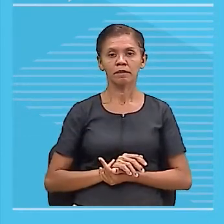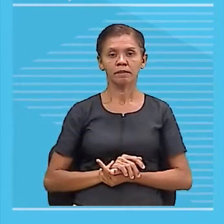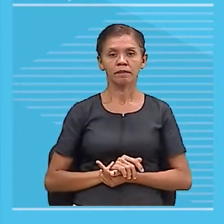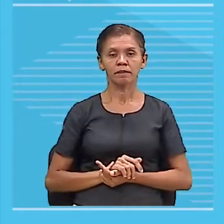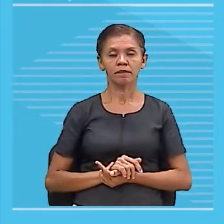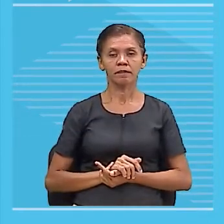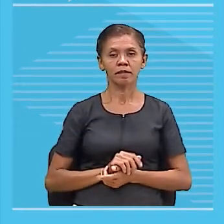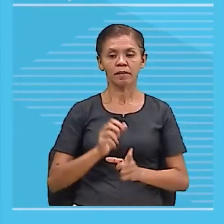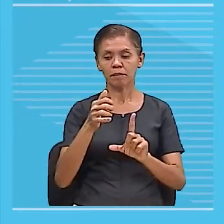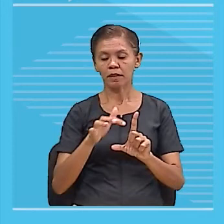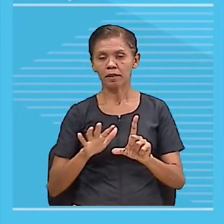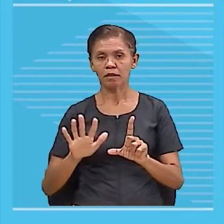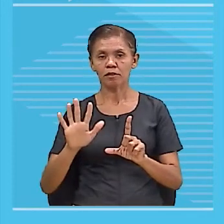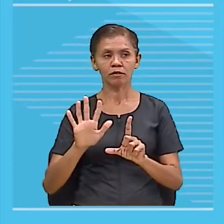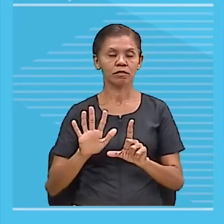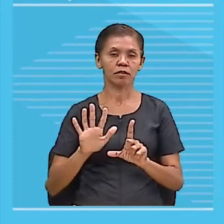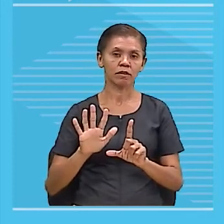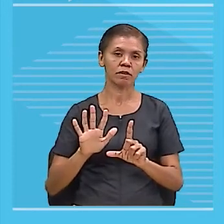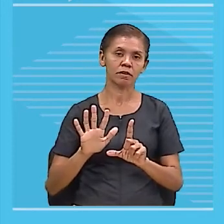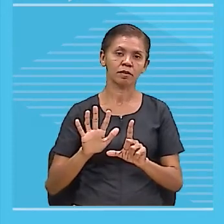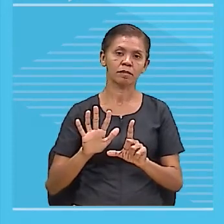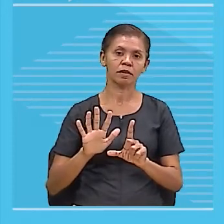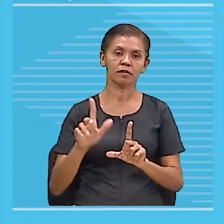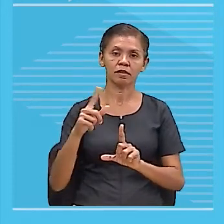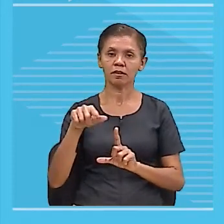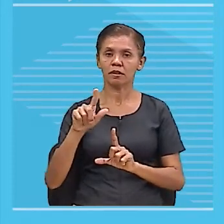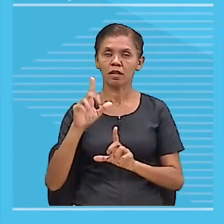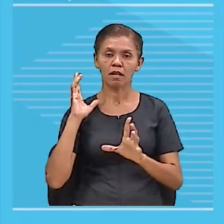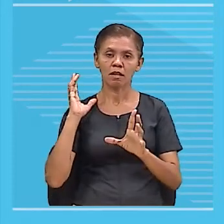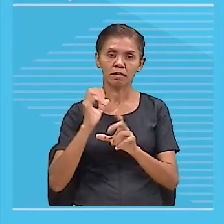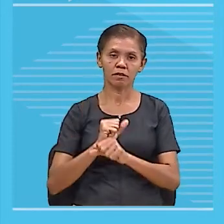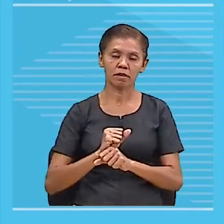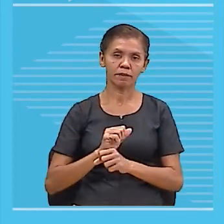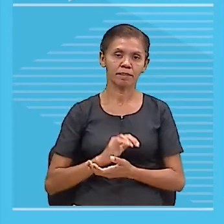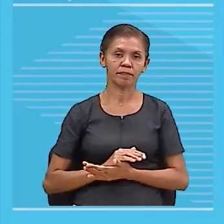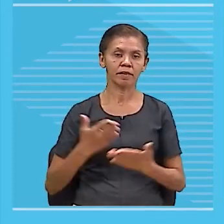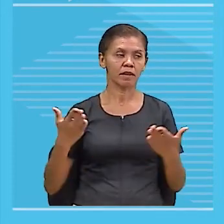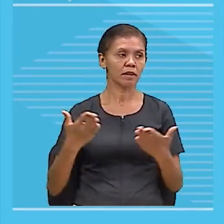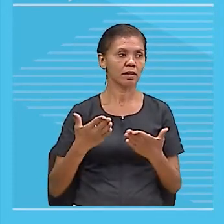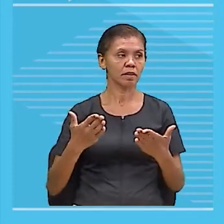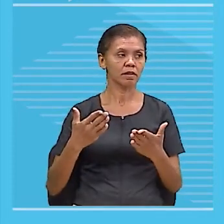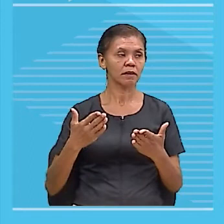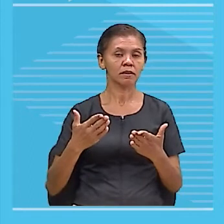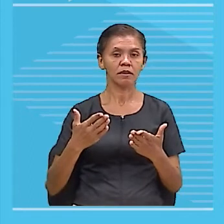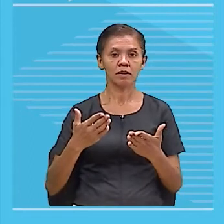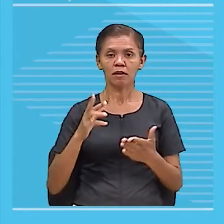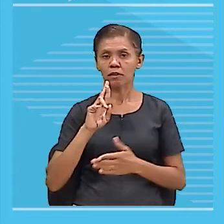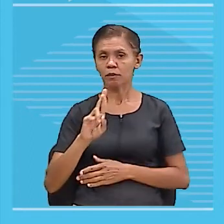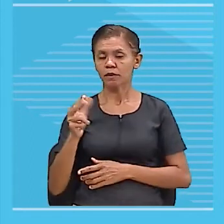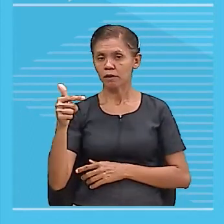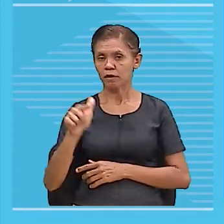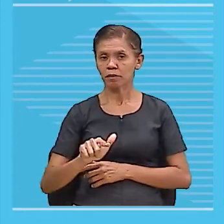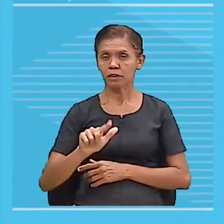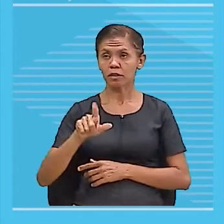gabaritadas. Vou responder mais essa segunda questão e aí a próxima fica com vocês, tá?